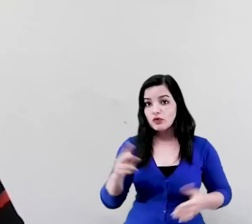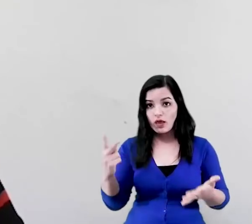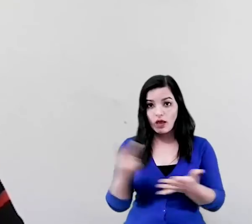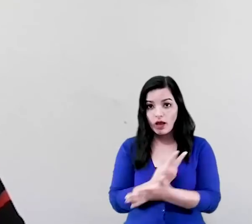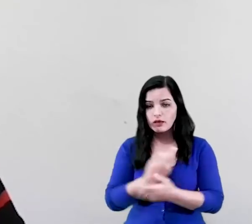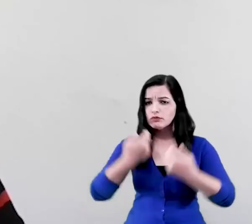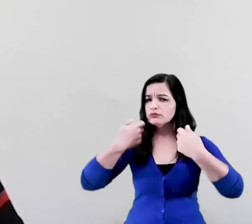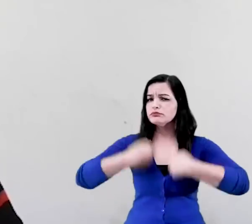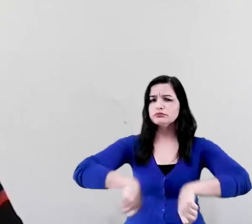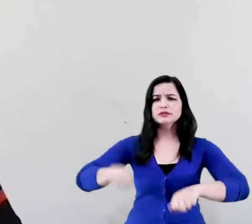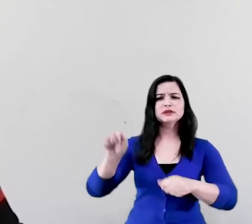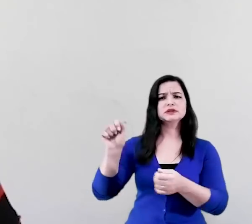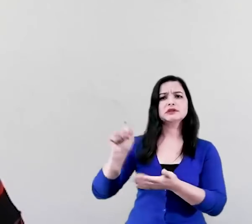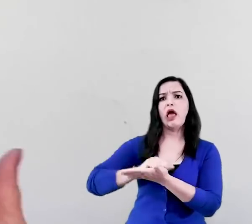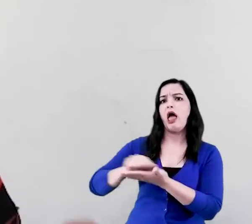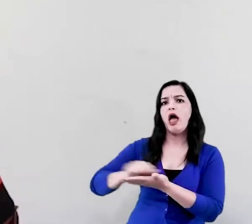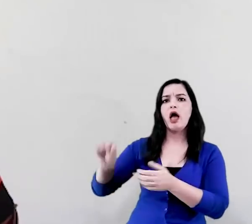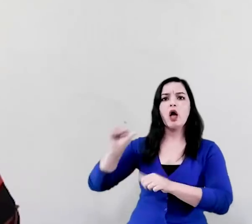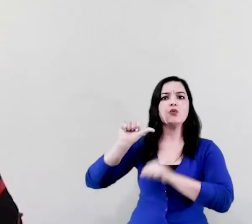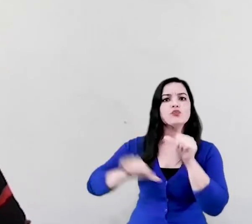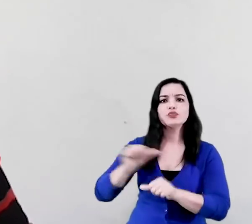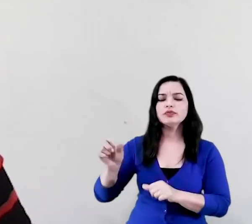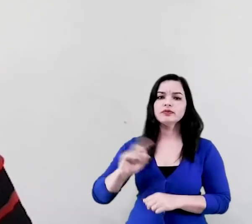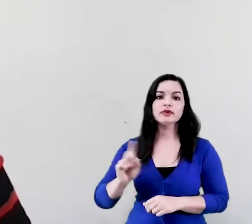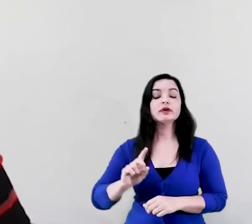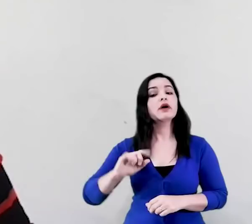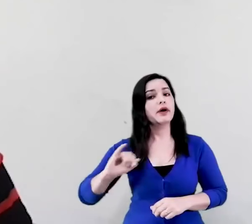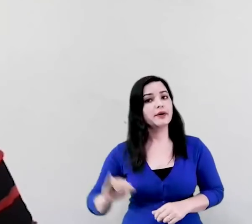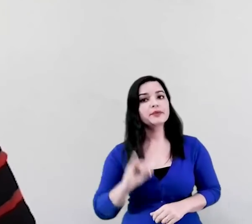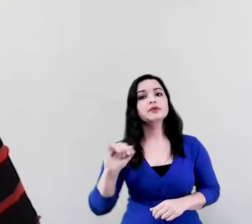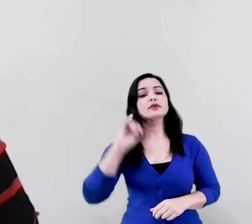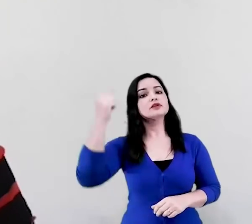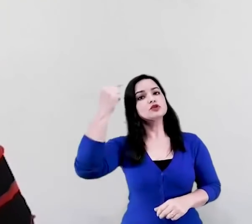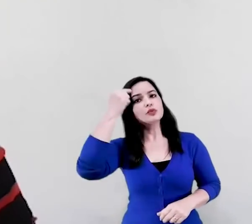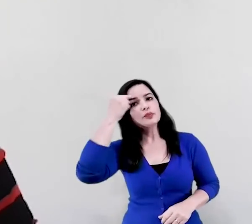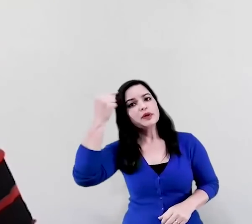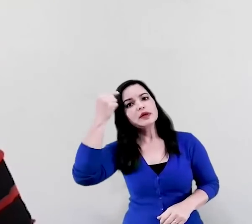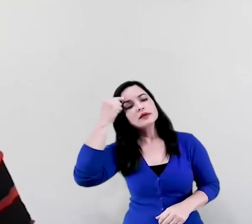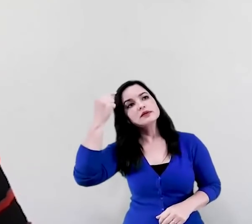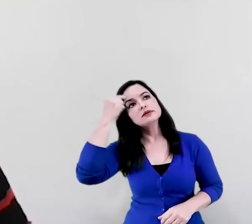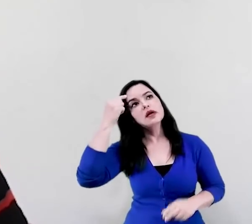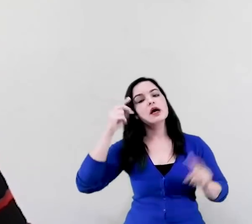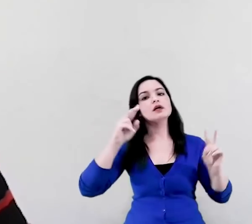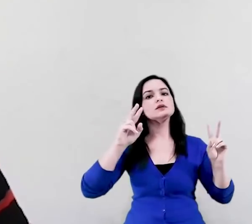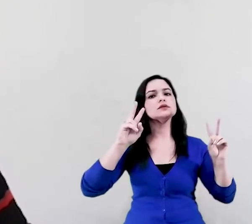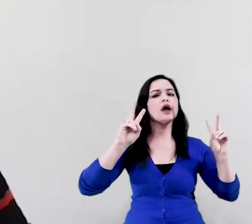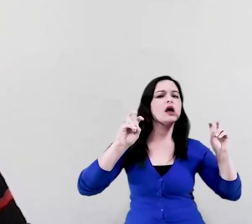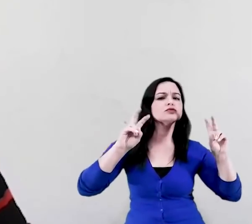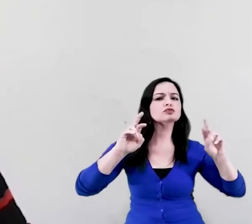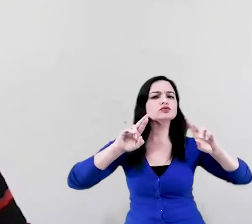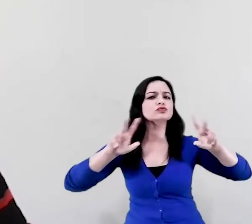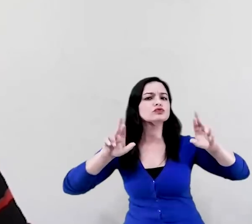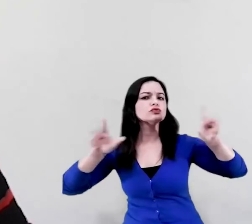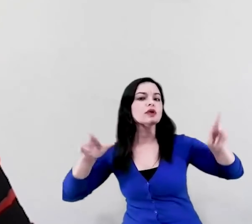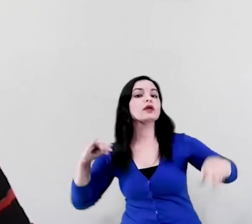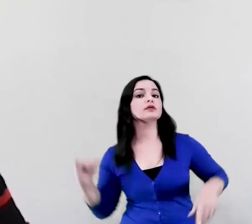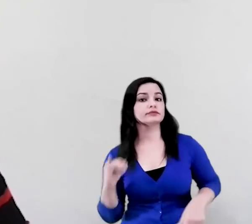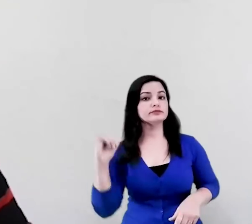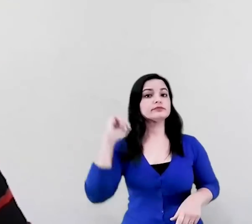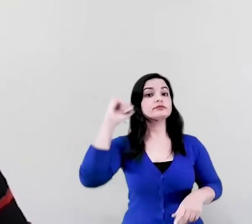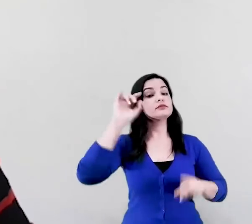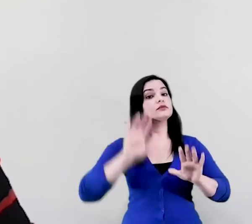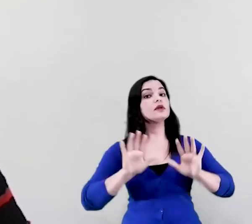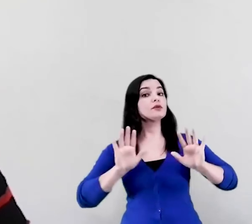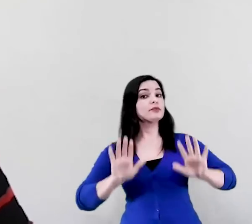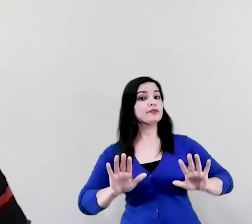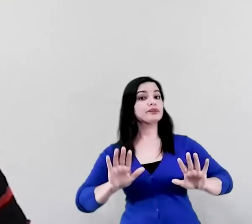elas são muito ricas. Pensar a respeito de diferentes assuntos é muito importante.